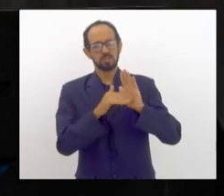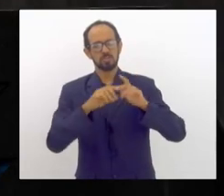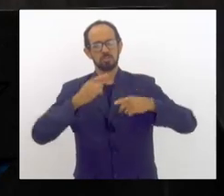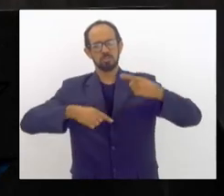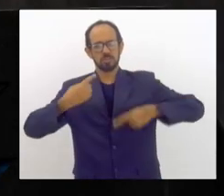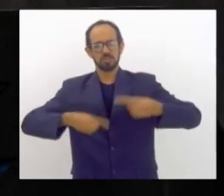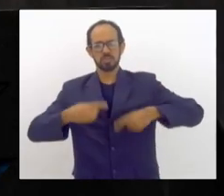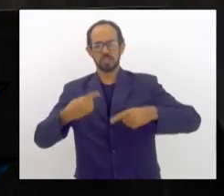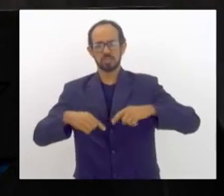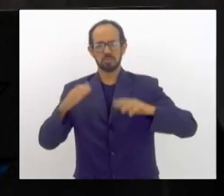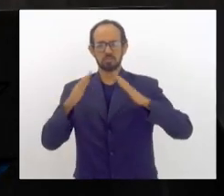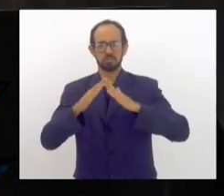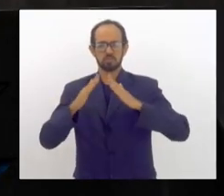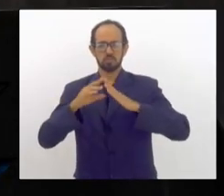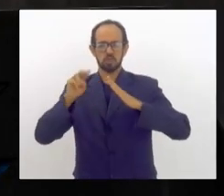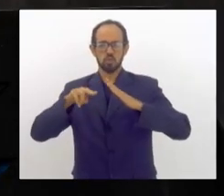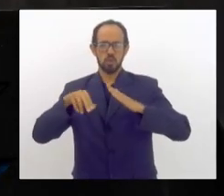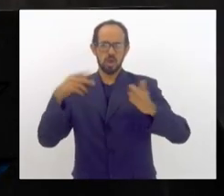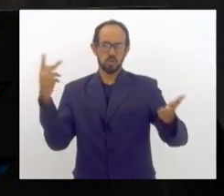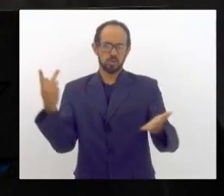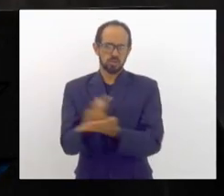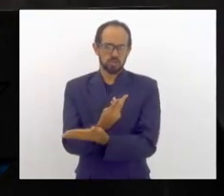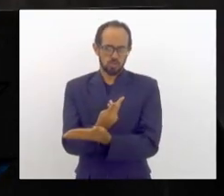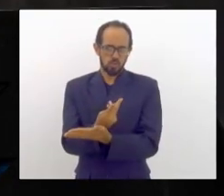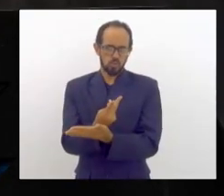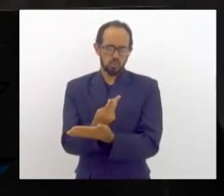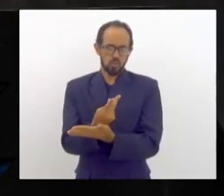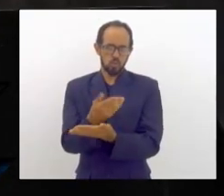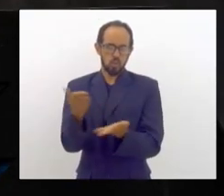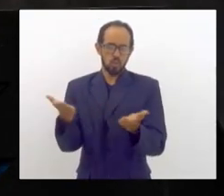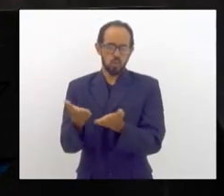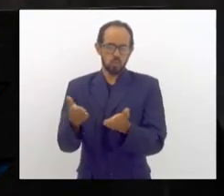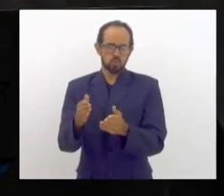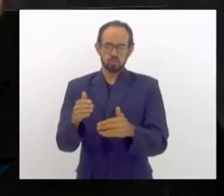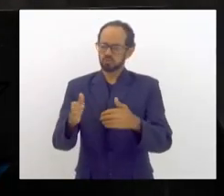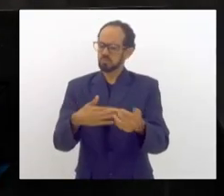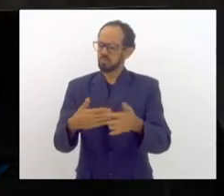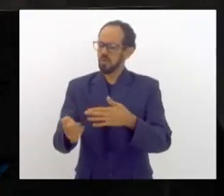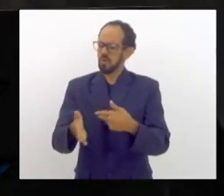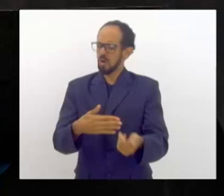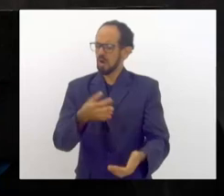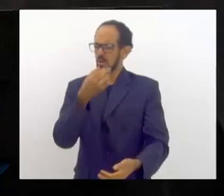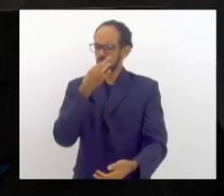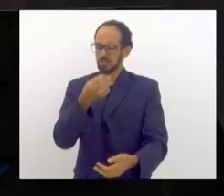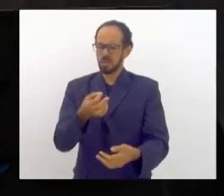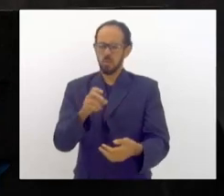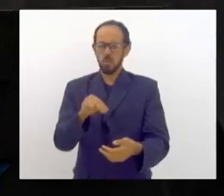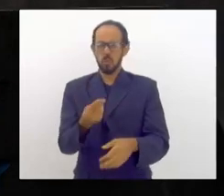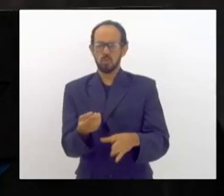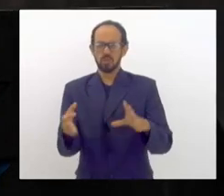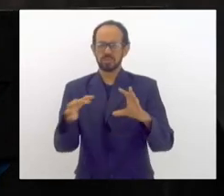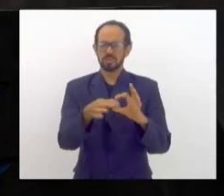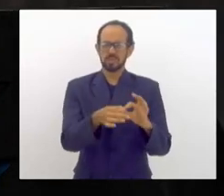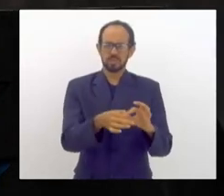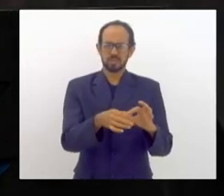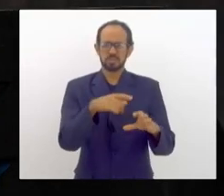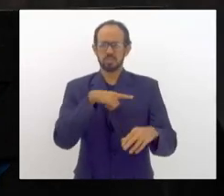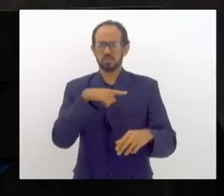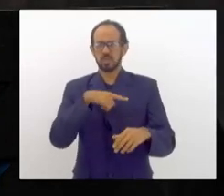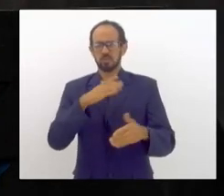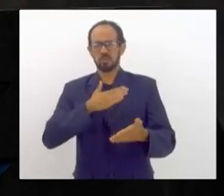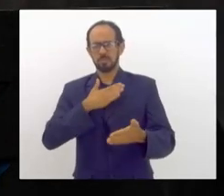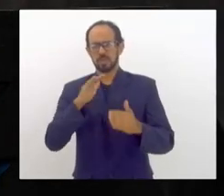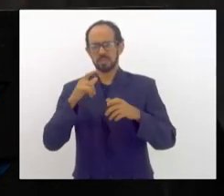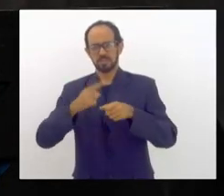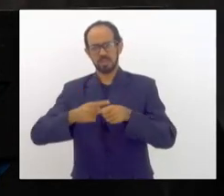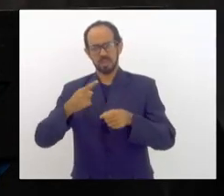chegam. Então, hoje, independente do meu posicionamento partidário, independente das alianças que eu tenho na minha cidade,